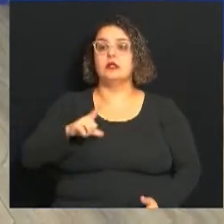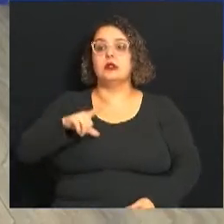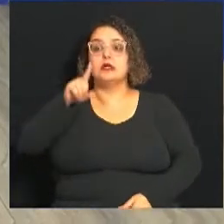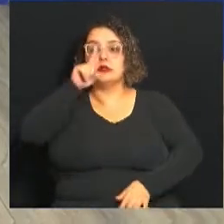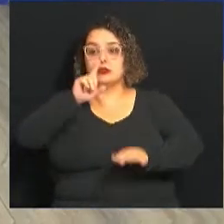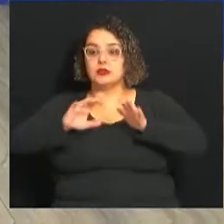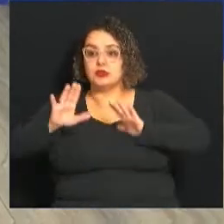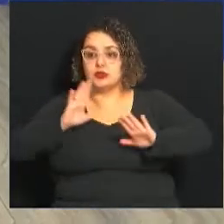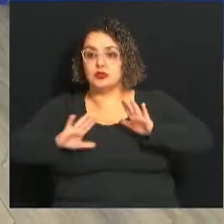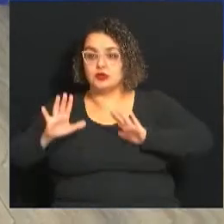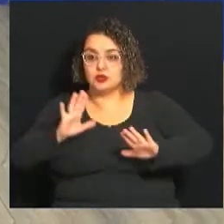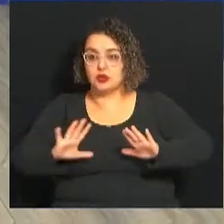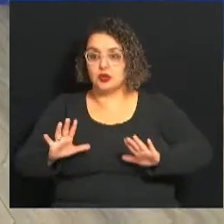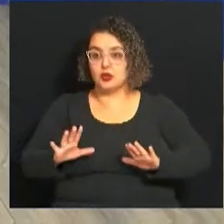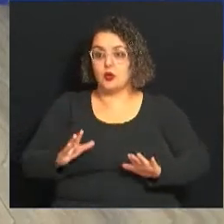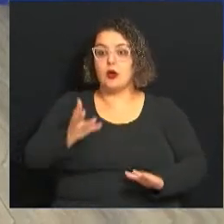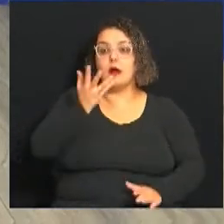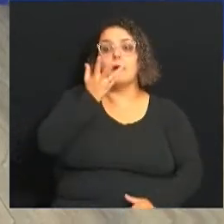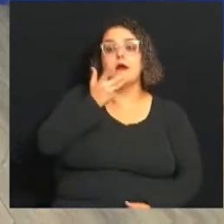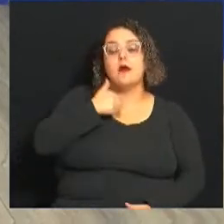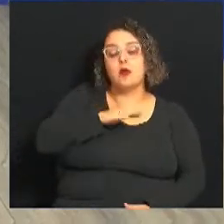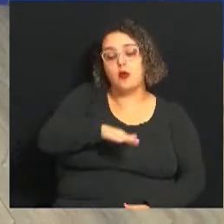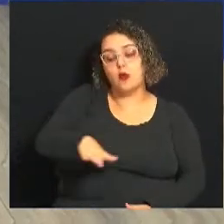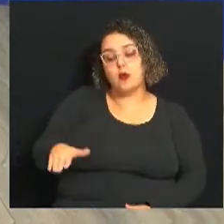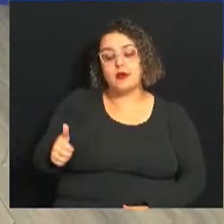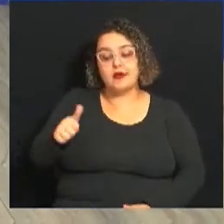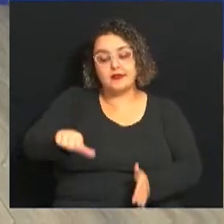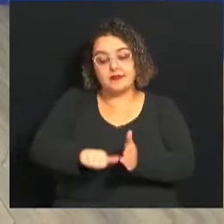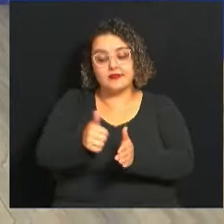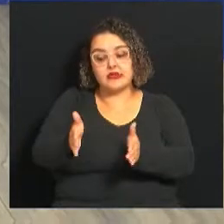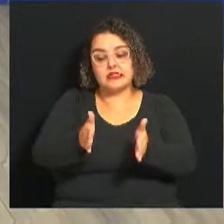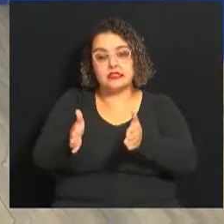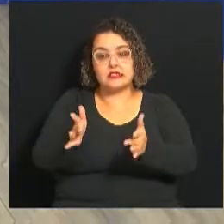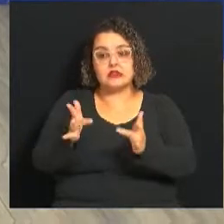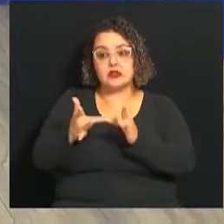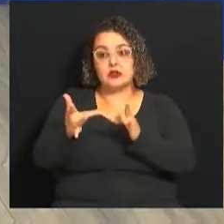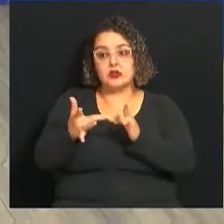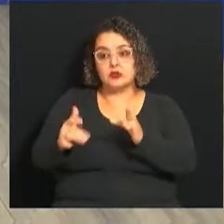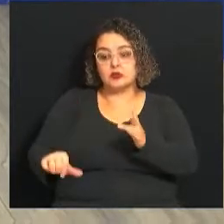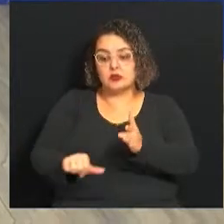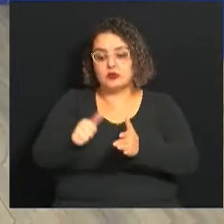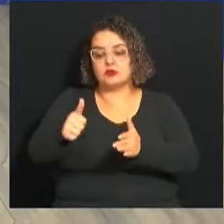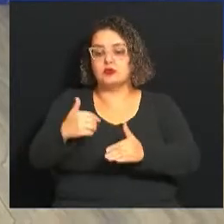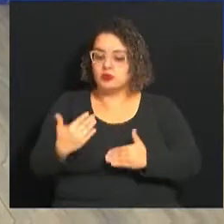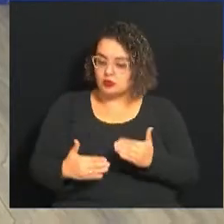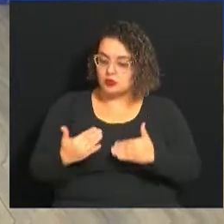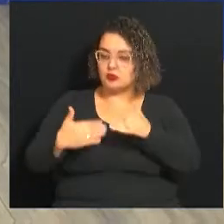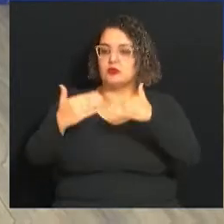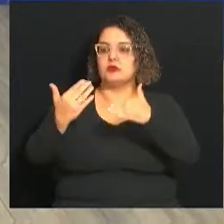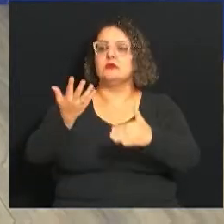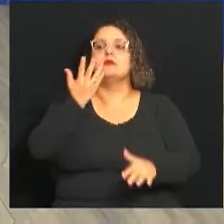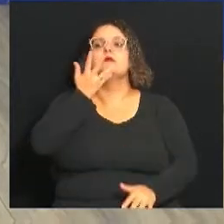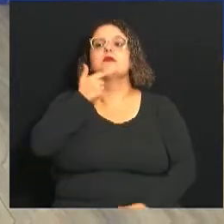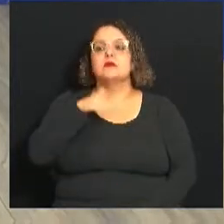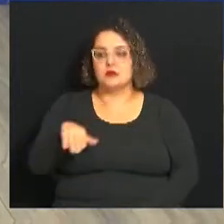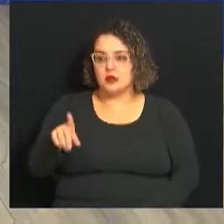também com a primeira infância, com este contato inicial, que é muito importante, de desenvolvimento da criança, né,